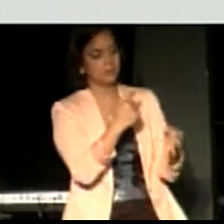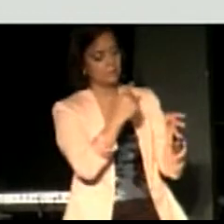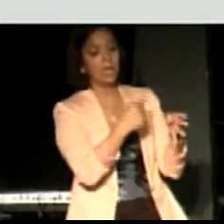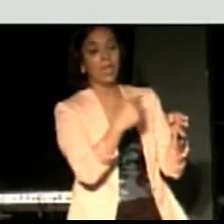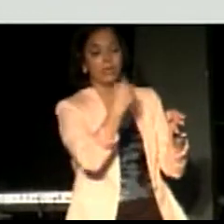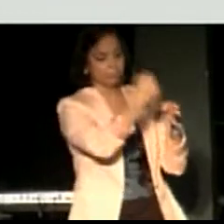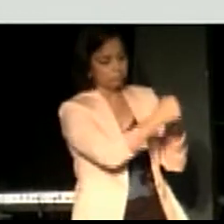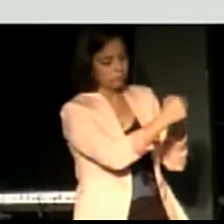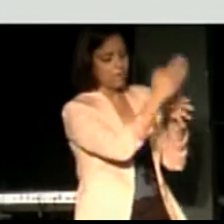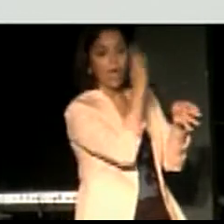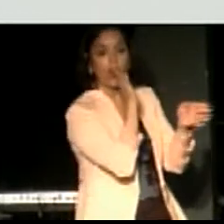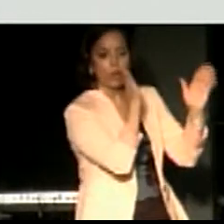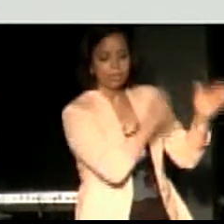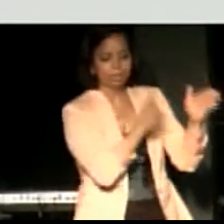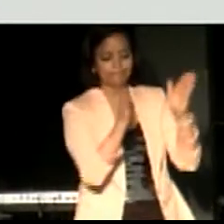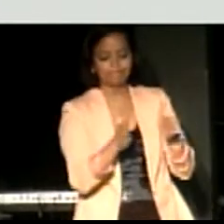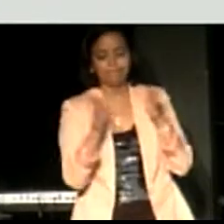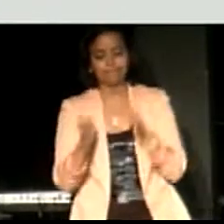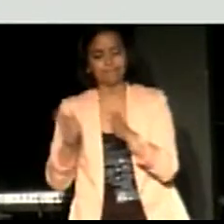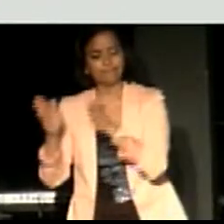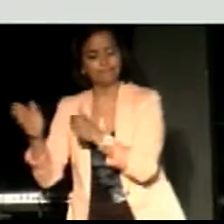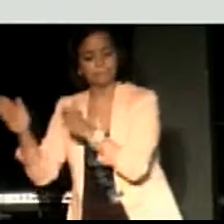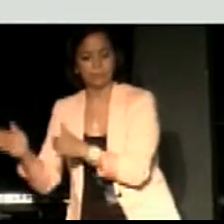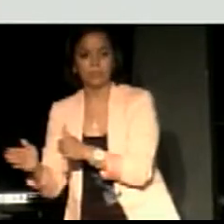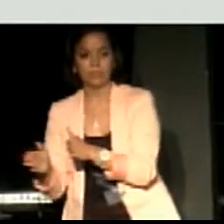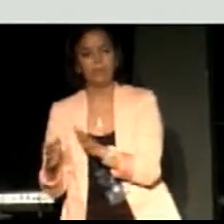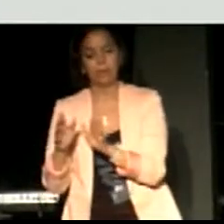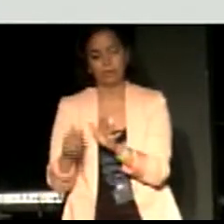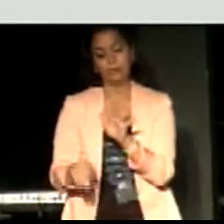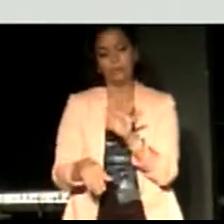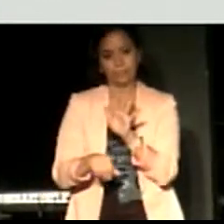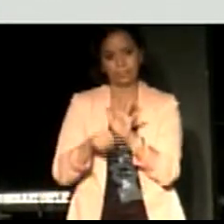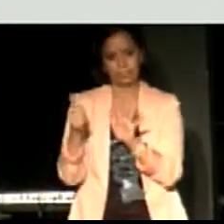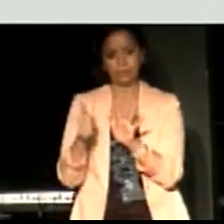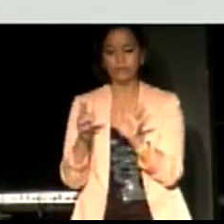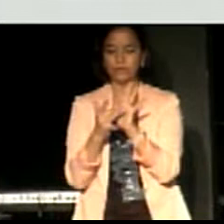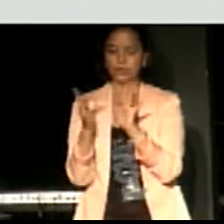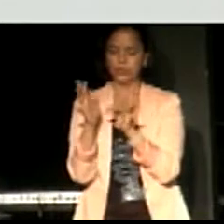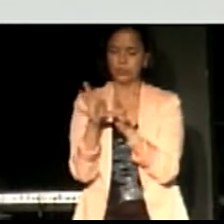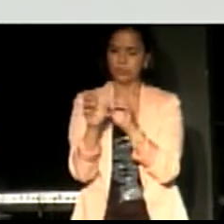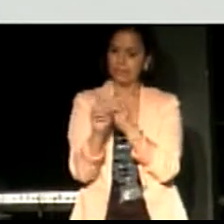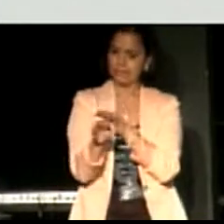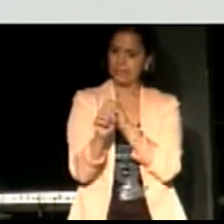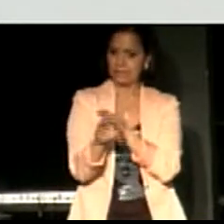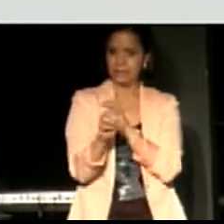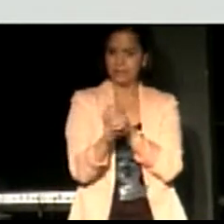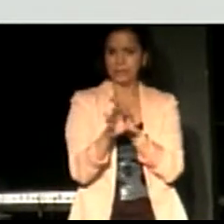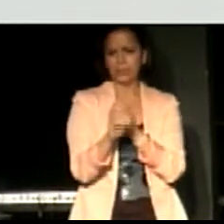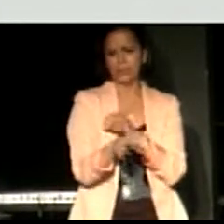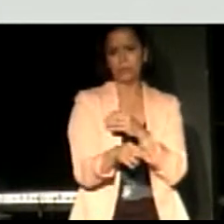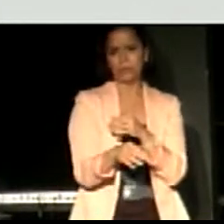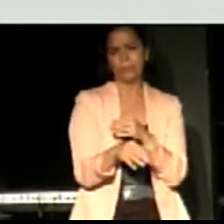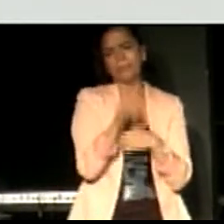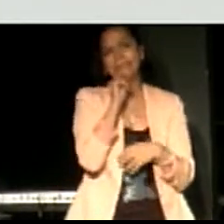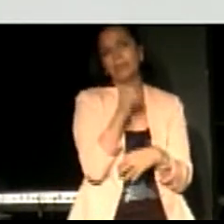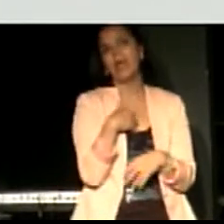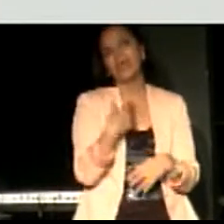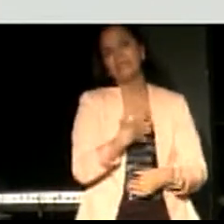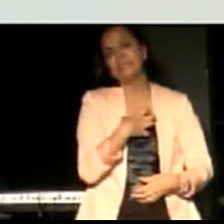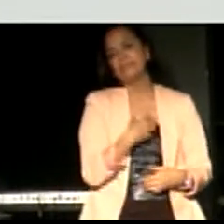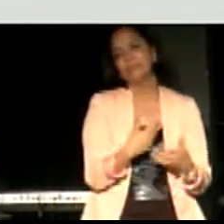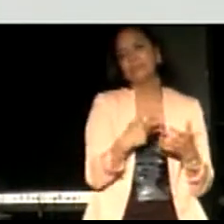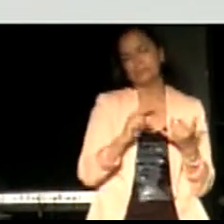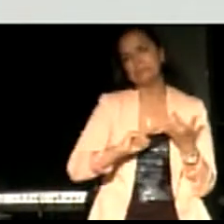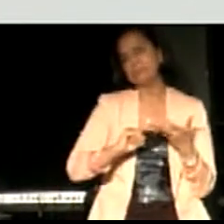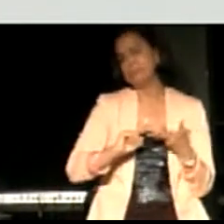dessas bem-aventuranças. A sequência é lógica. Jesus não ensinou essas etapas por acidente, mas